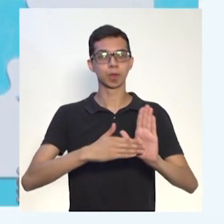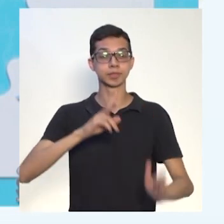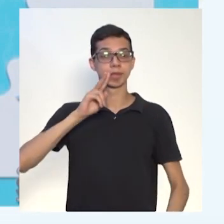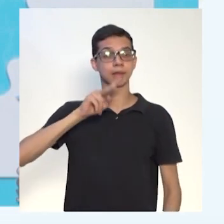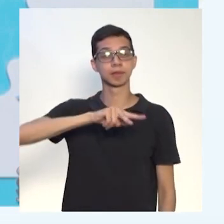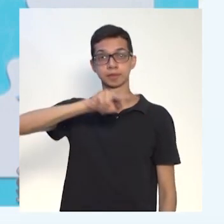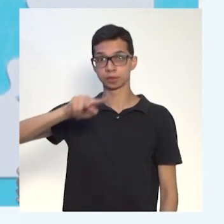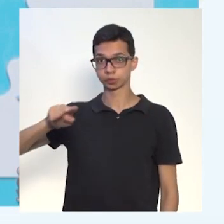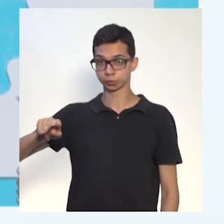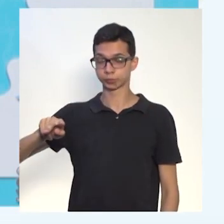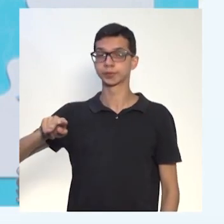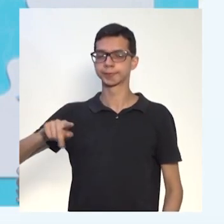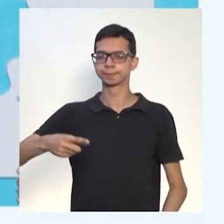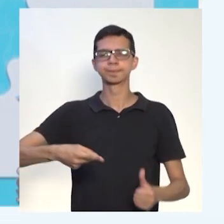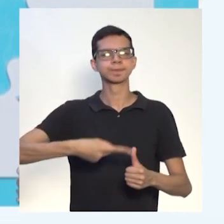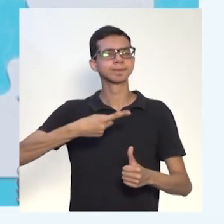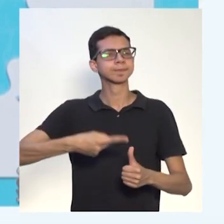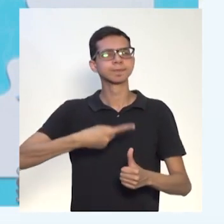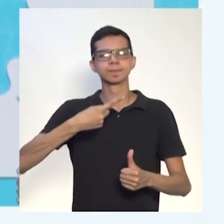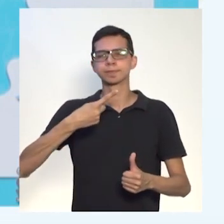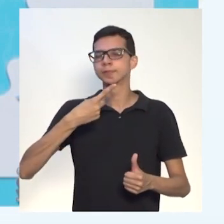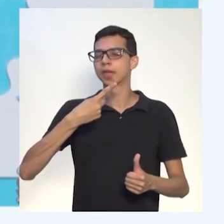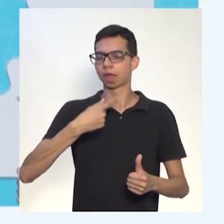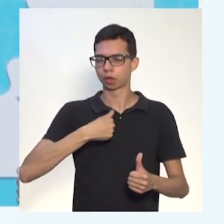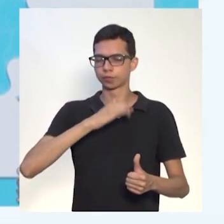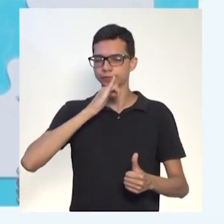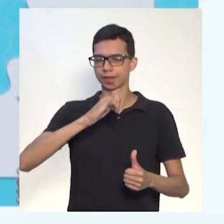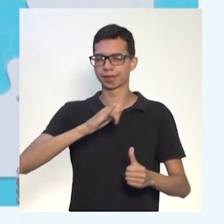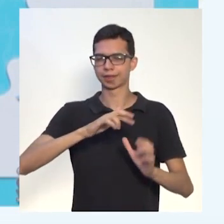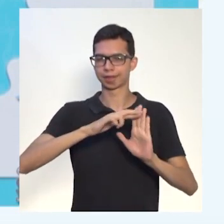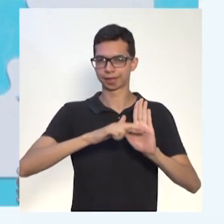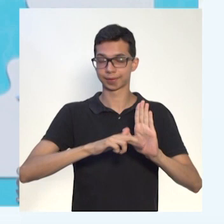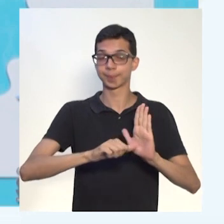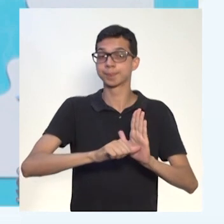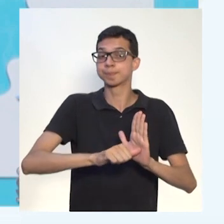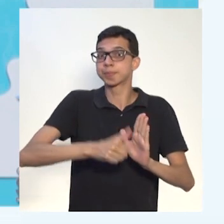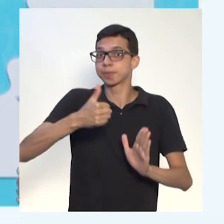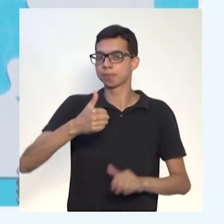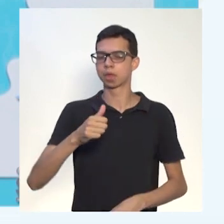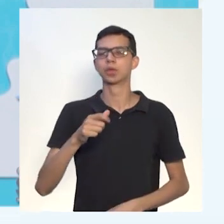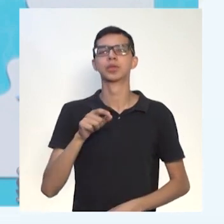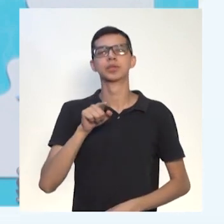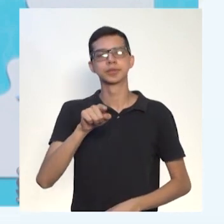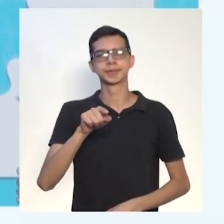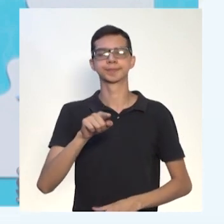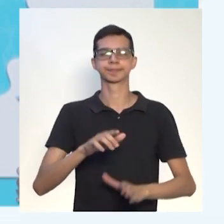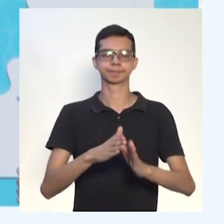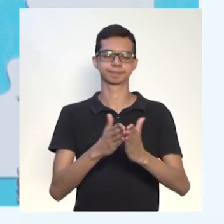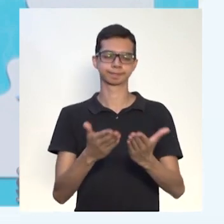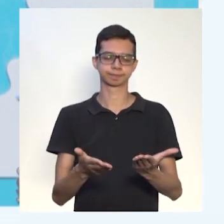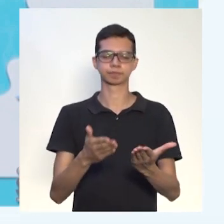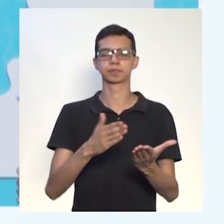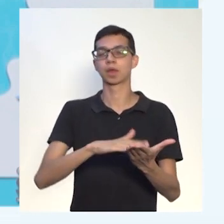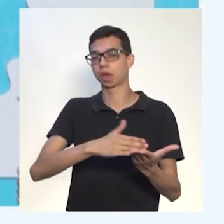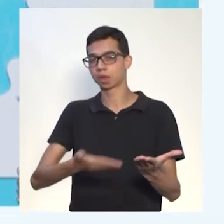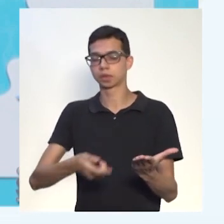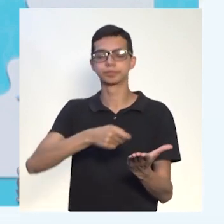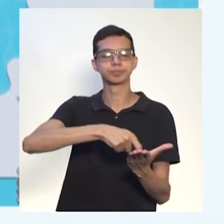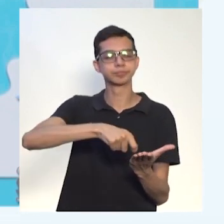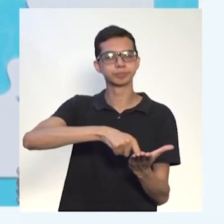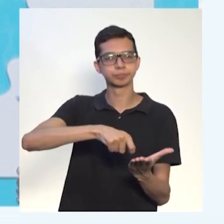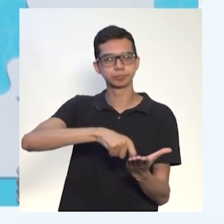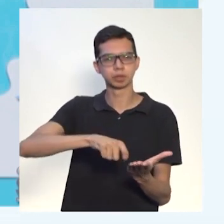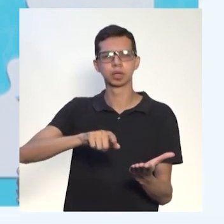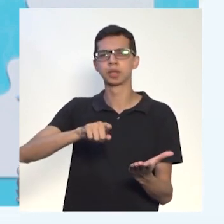regra, assim que você pegar o seu caderno e for fazer a sua redação, a primeira coisa que você